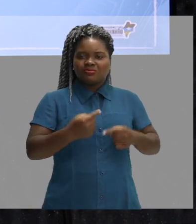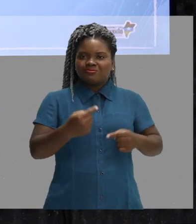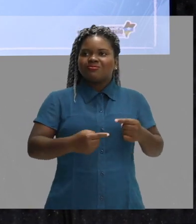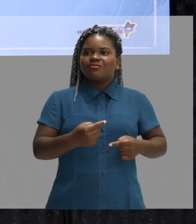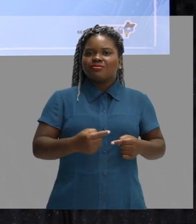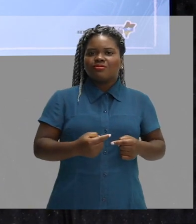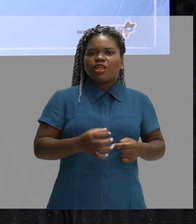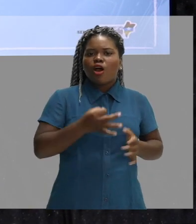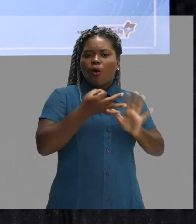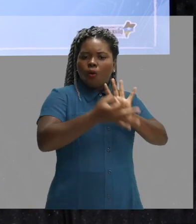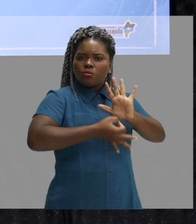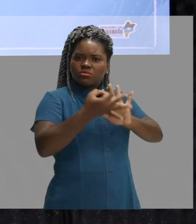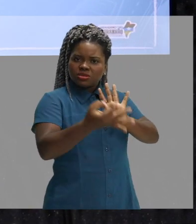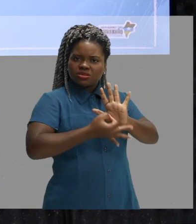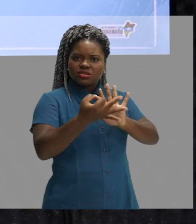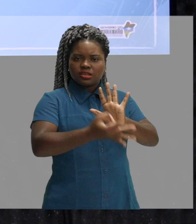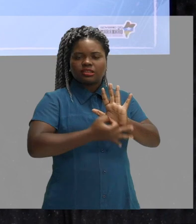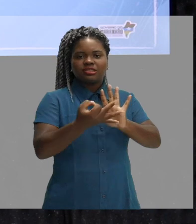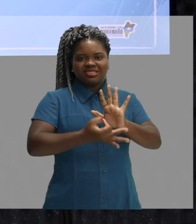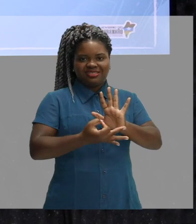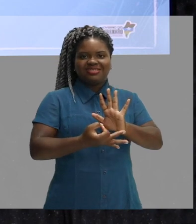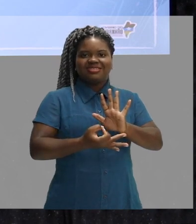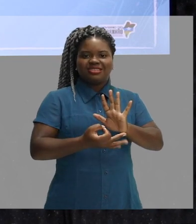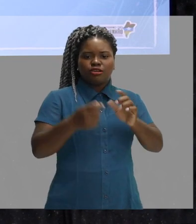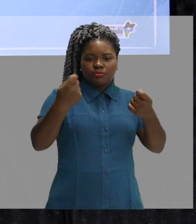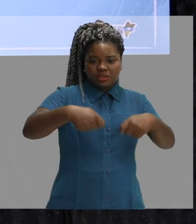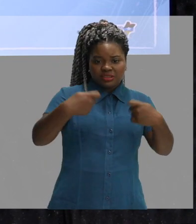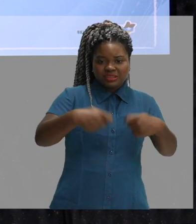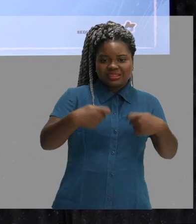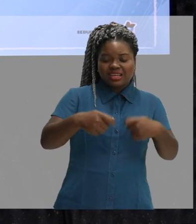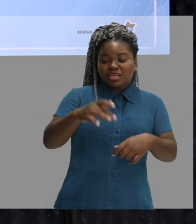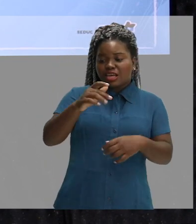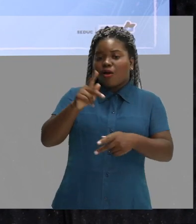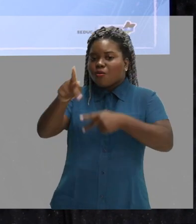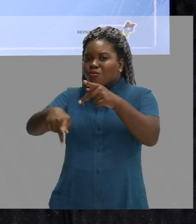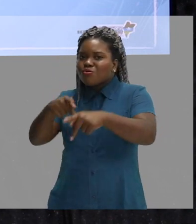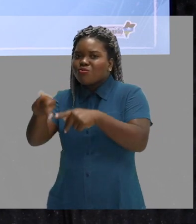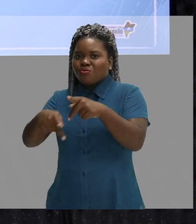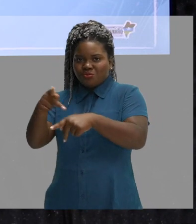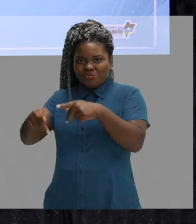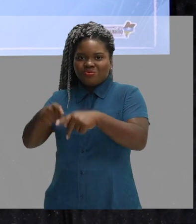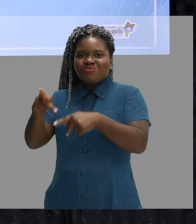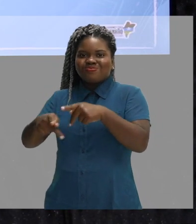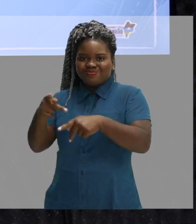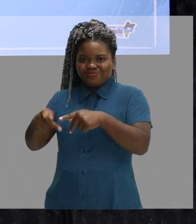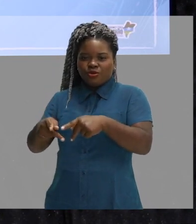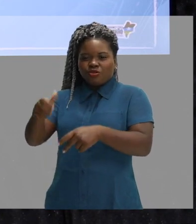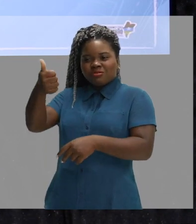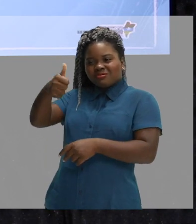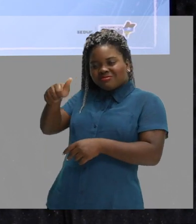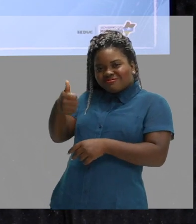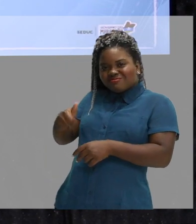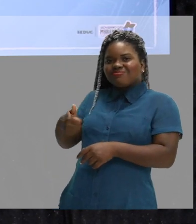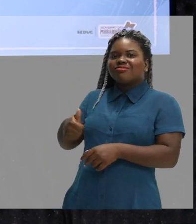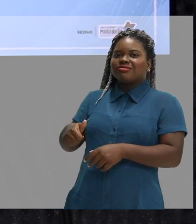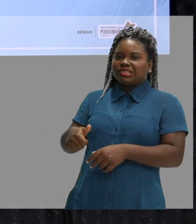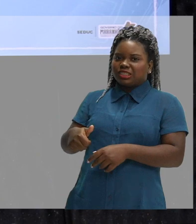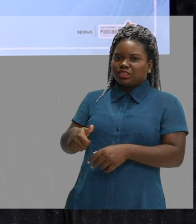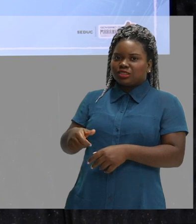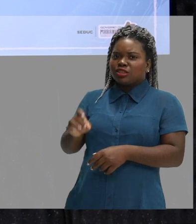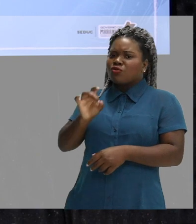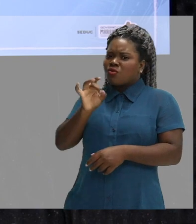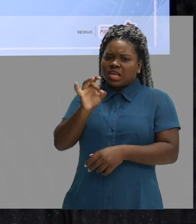política, ela teria que passar necessariamente pela aprovação do povo. Não é só você eleger os políticos,